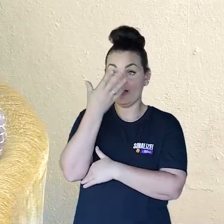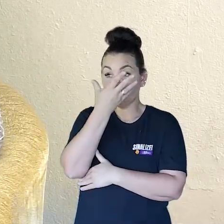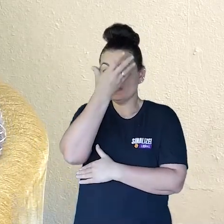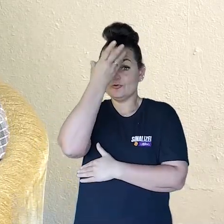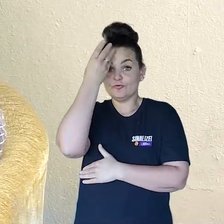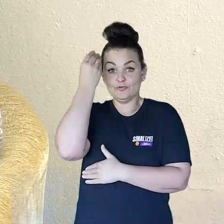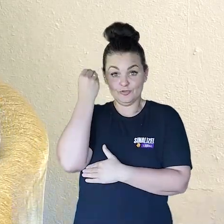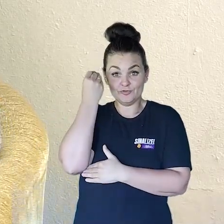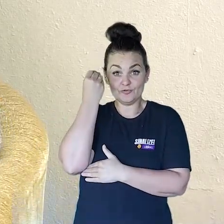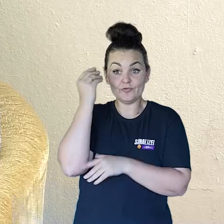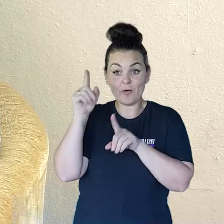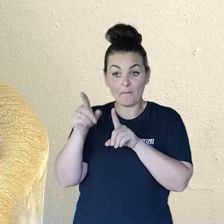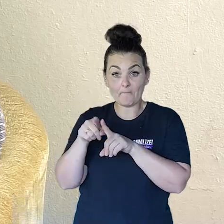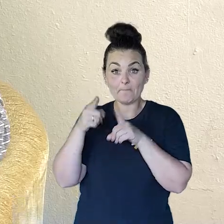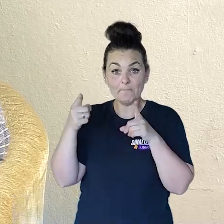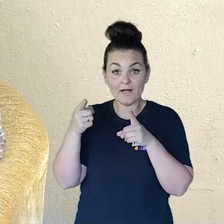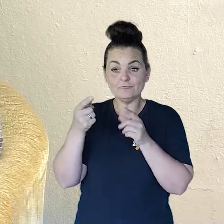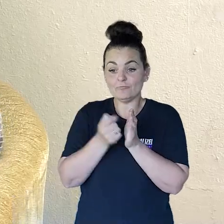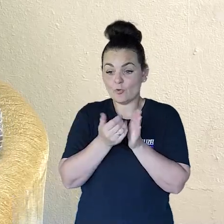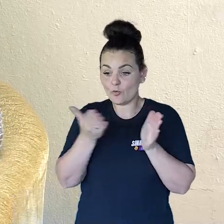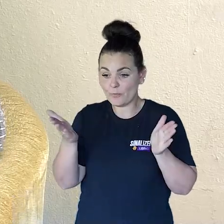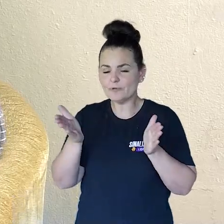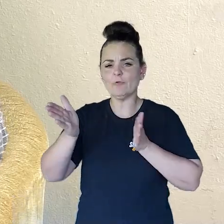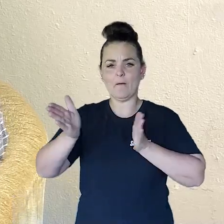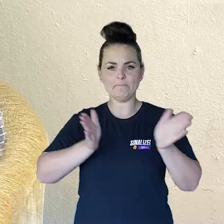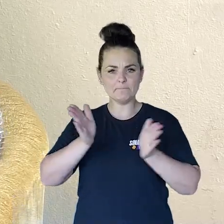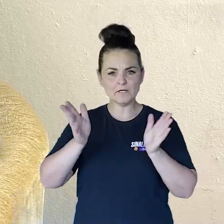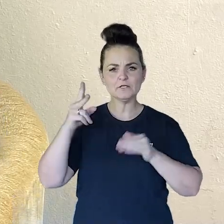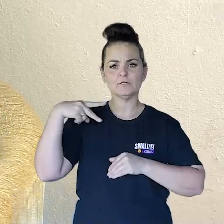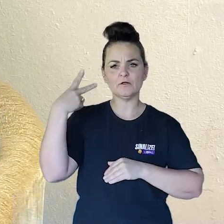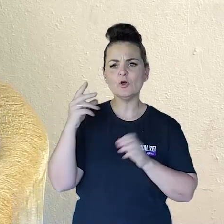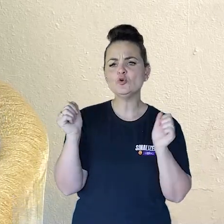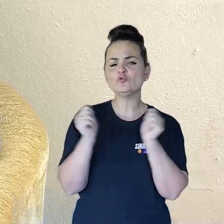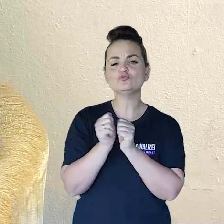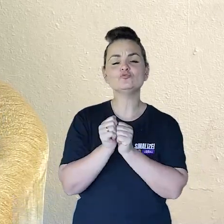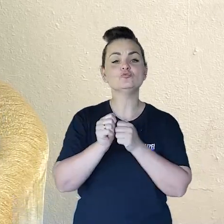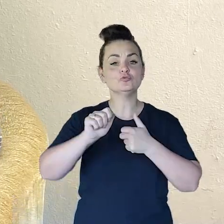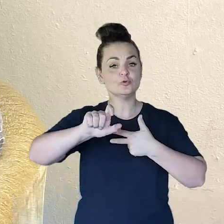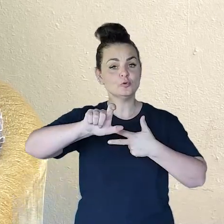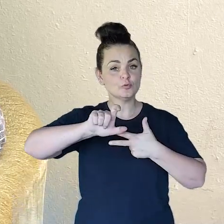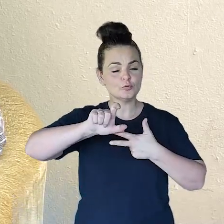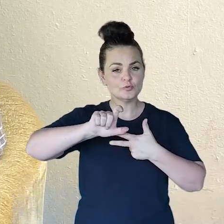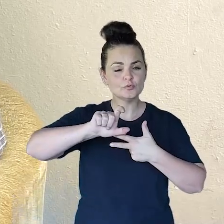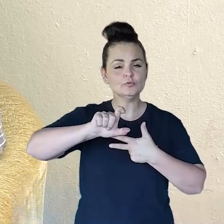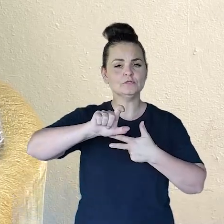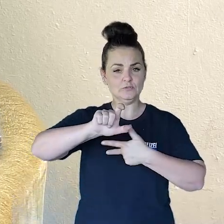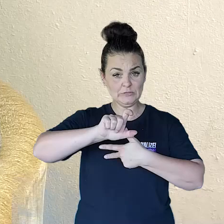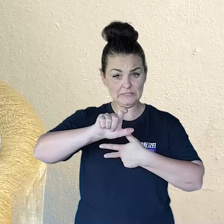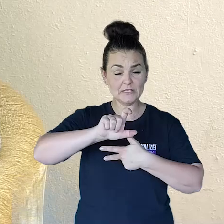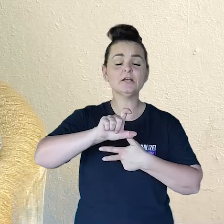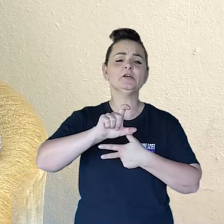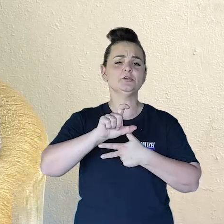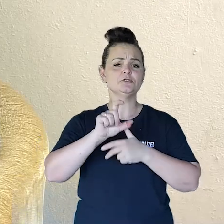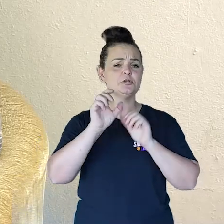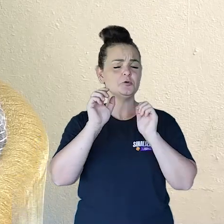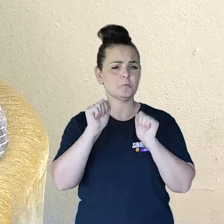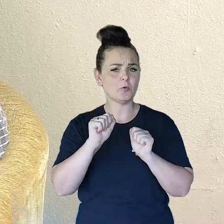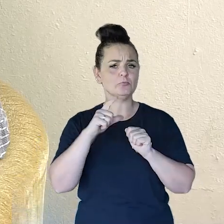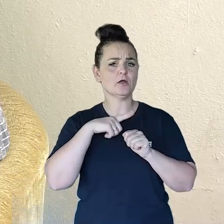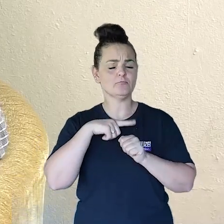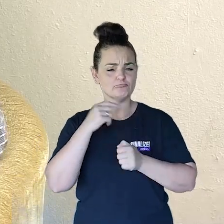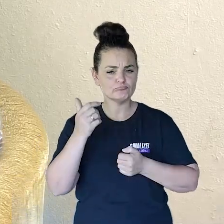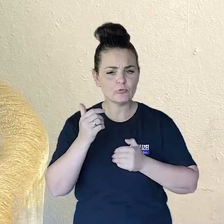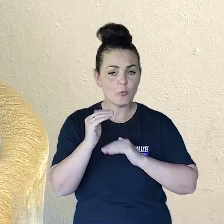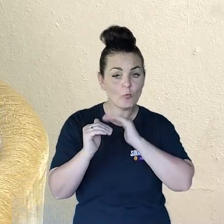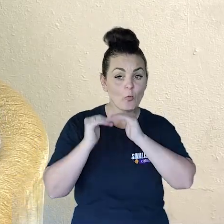e que, graças à atuação aí do nosso mandato e também do próprio executivo, nós tivemos vários avanços e